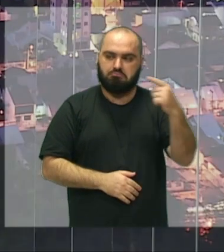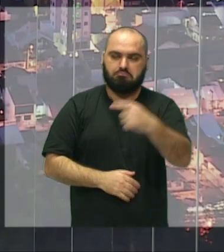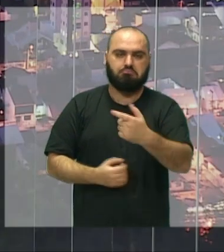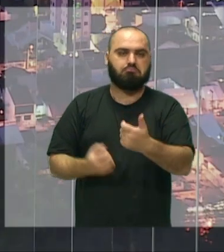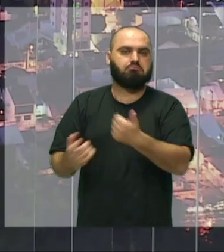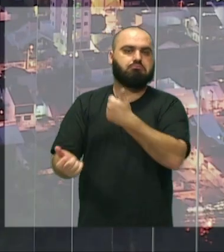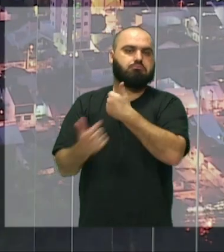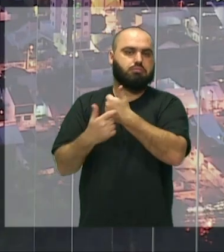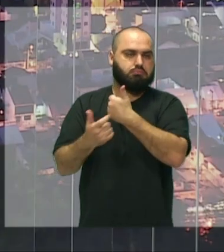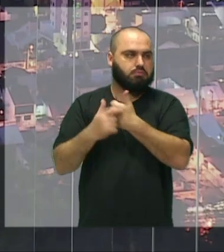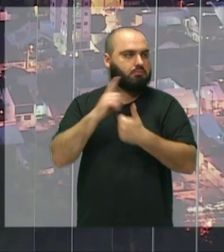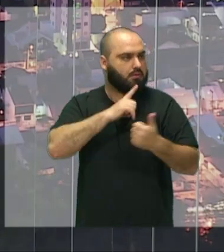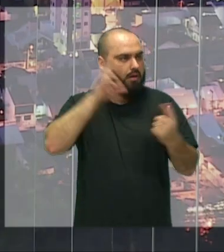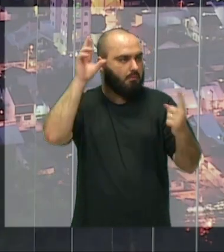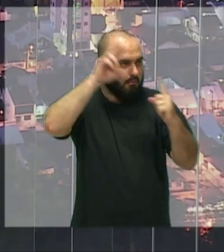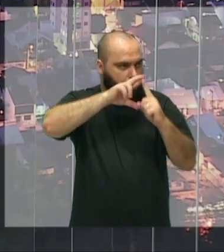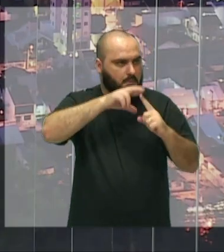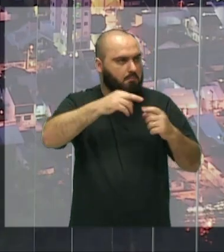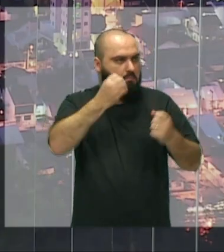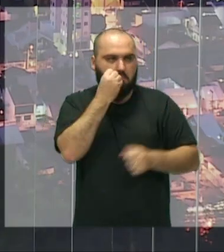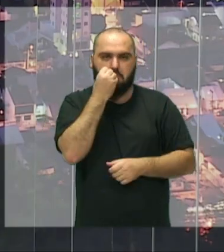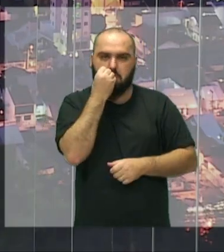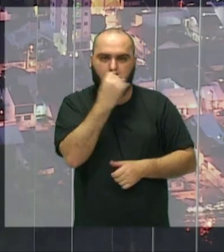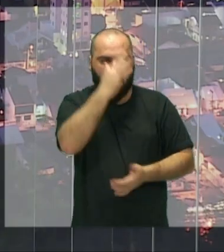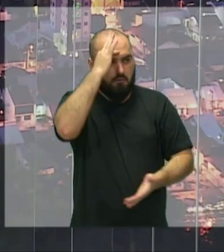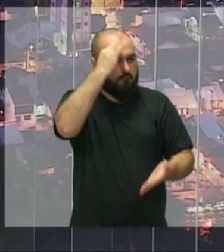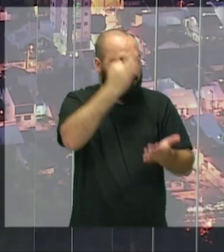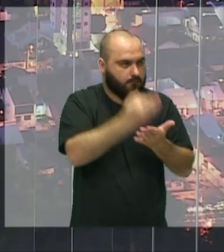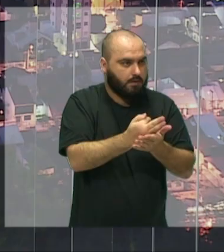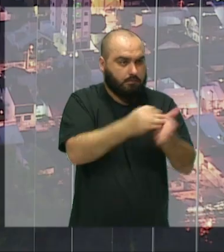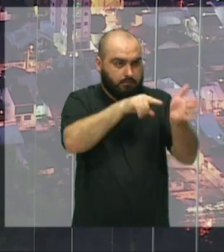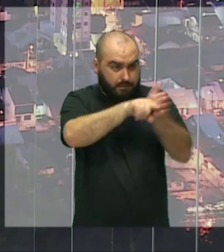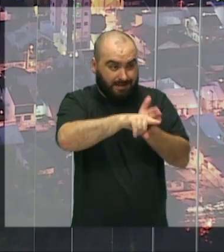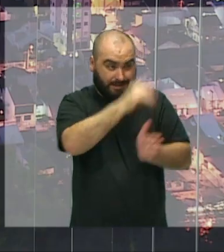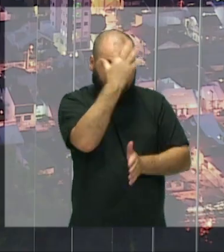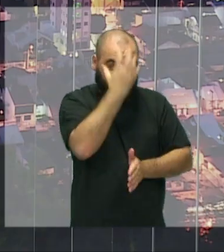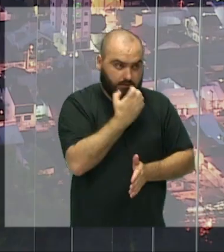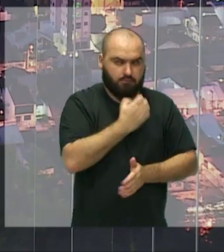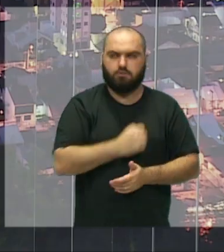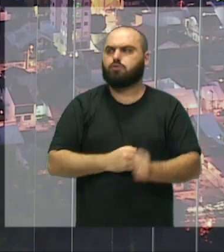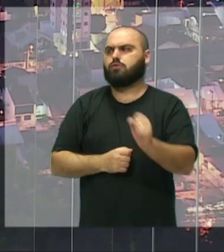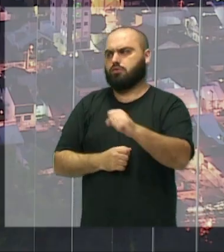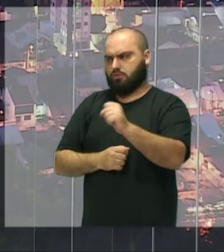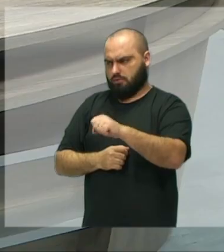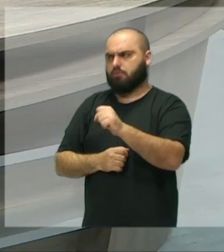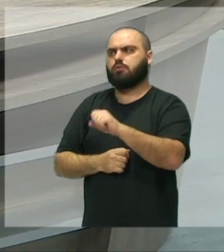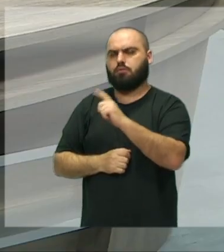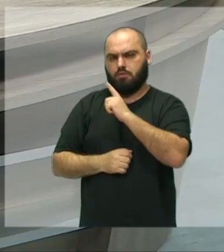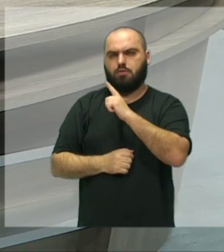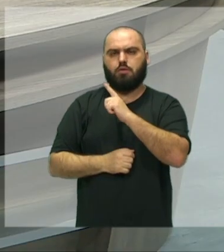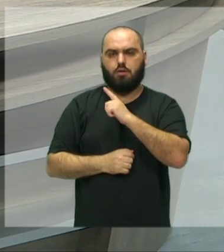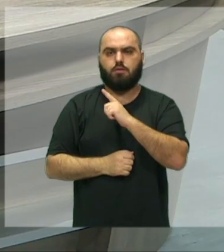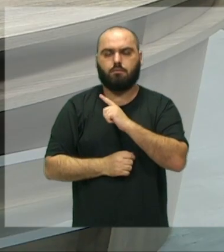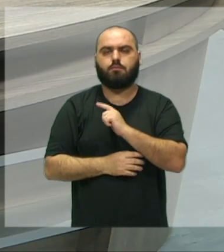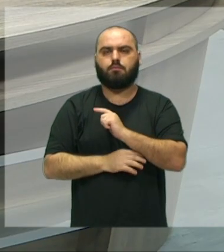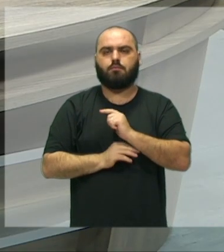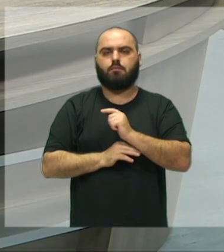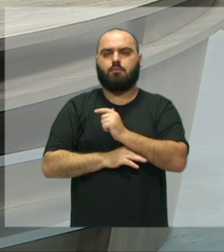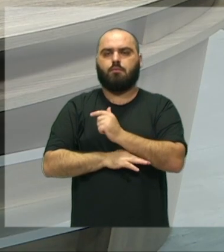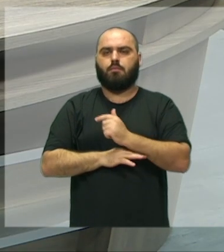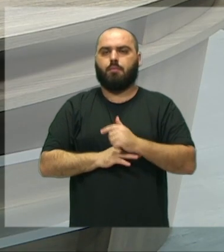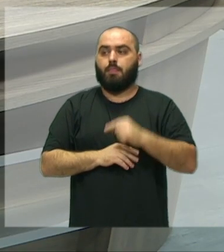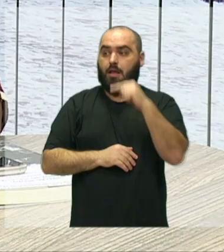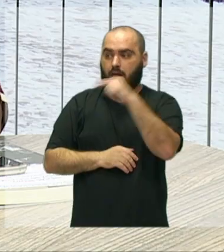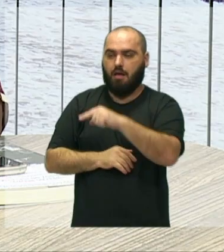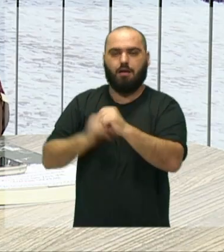acham boas referências confiáveis de pesquisas sérias. Sim, nós temos um momento